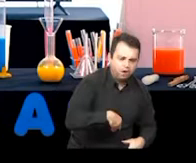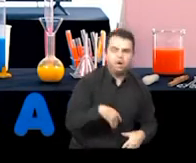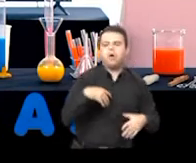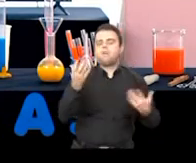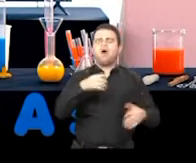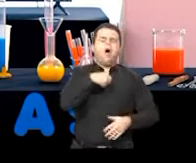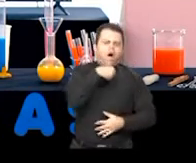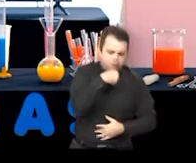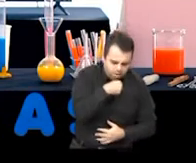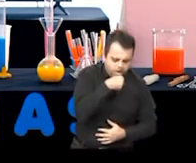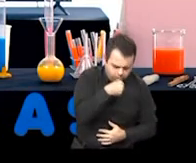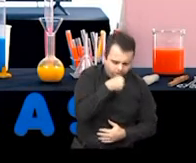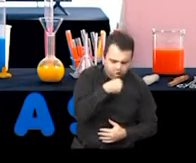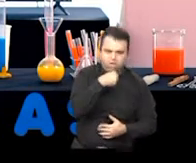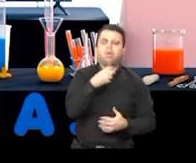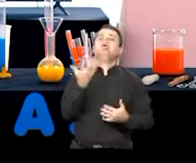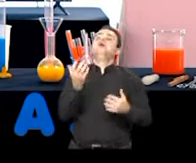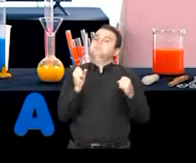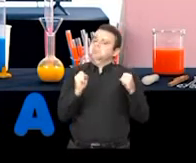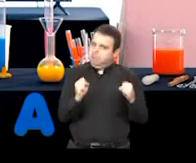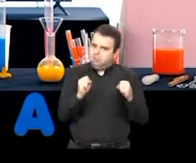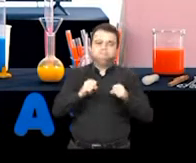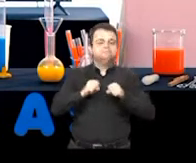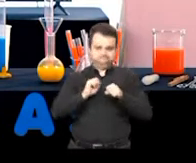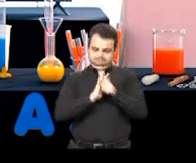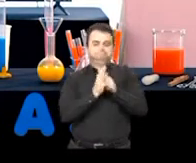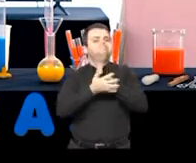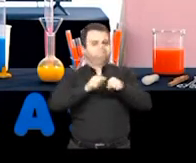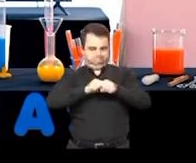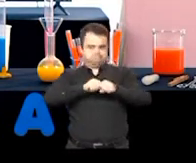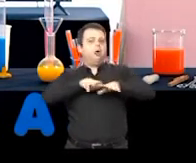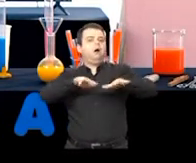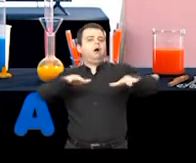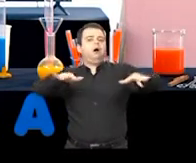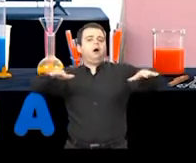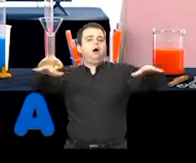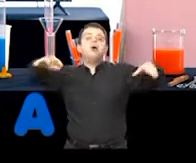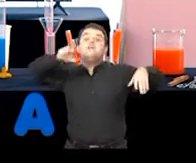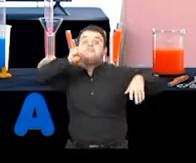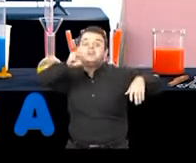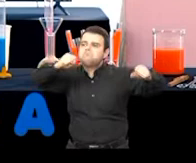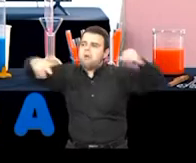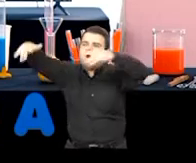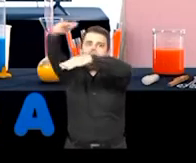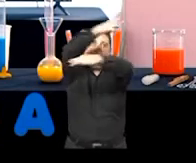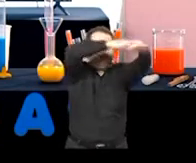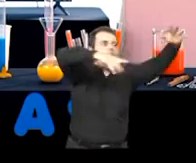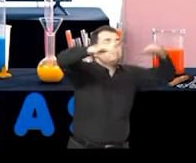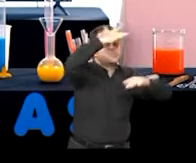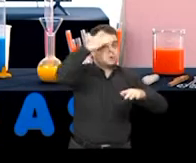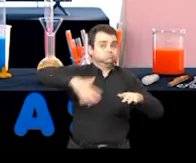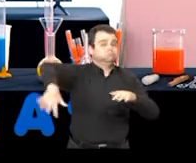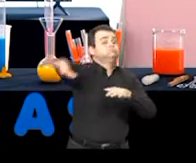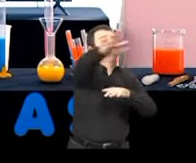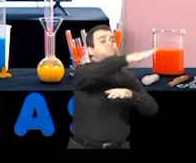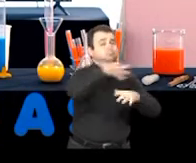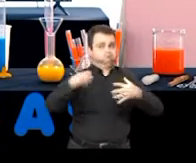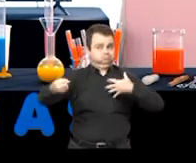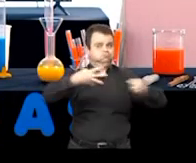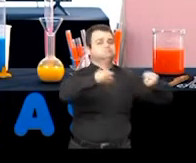até mesmo pela tosse, nós temos a possibilidade de maior circulação desses vírus na nossa